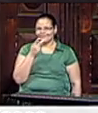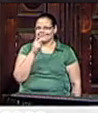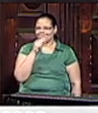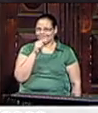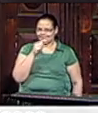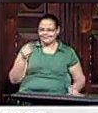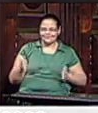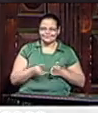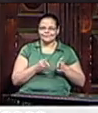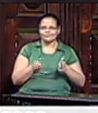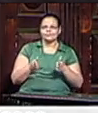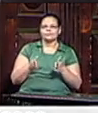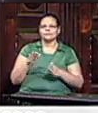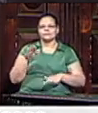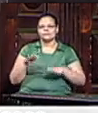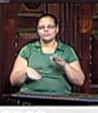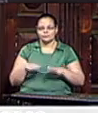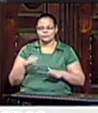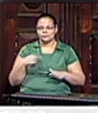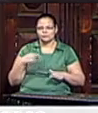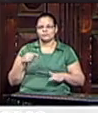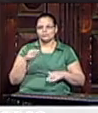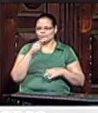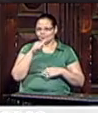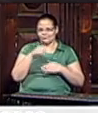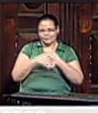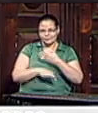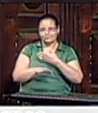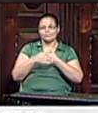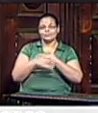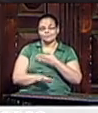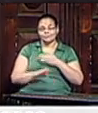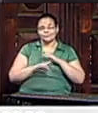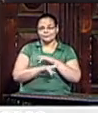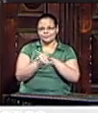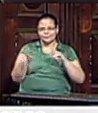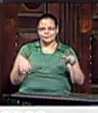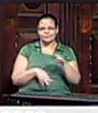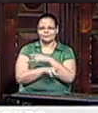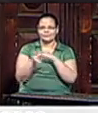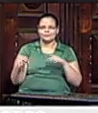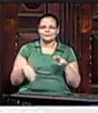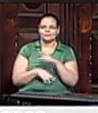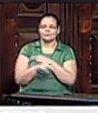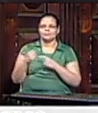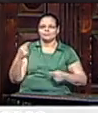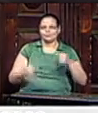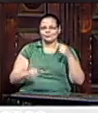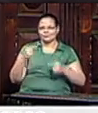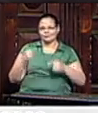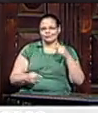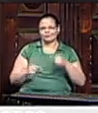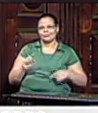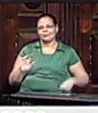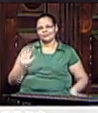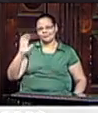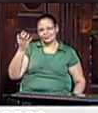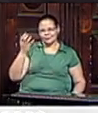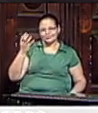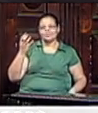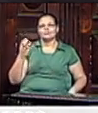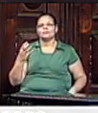nos parques estão as nascentes, estamos falando de biodiversidade, estamos falando de política de clima, estamos falando